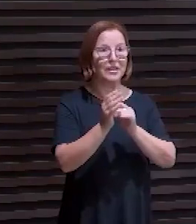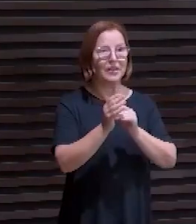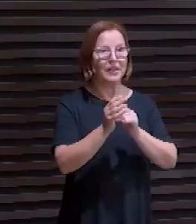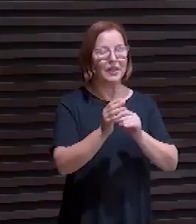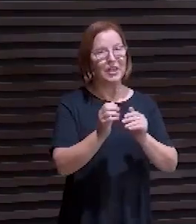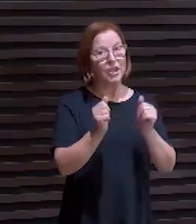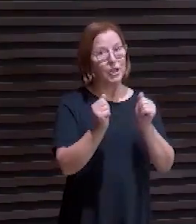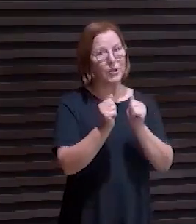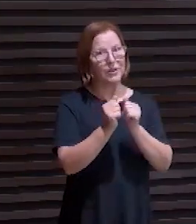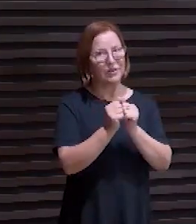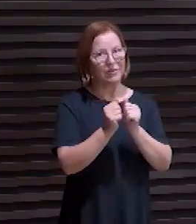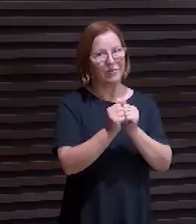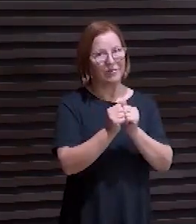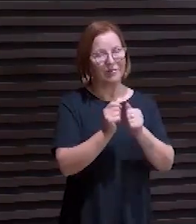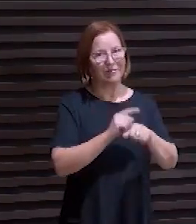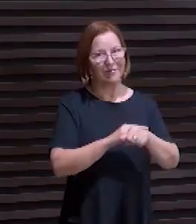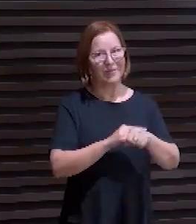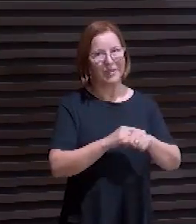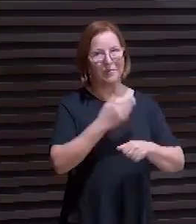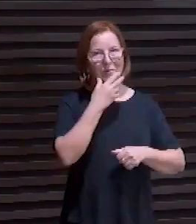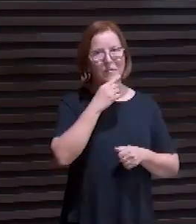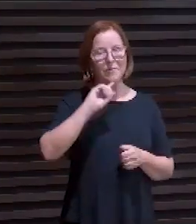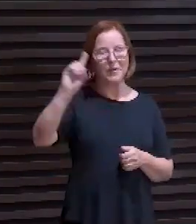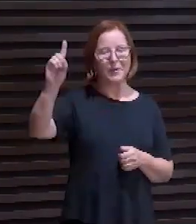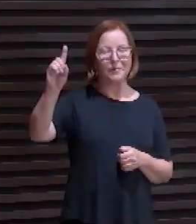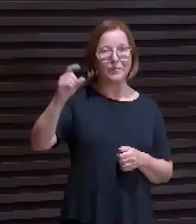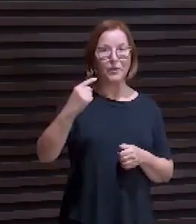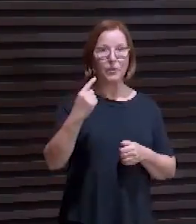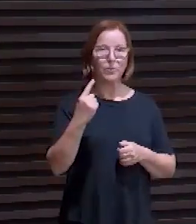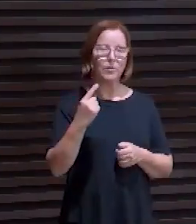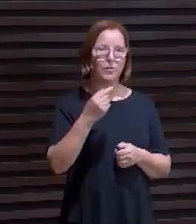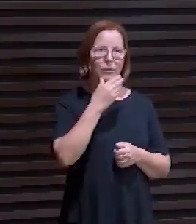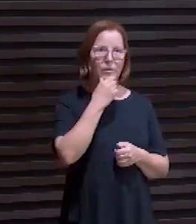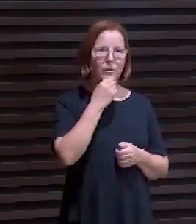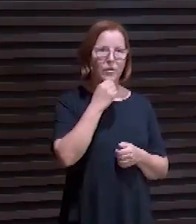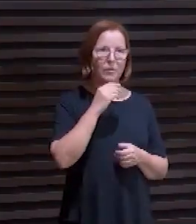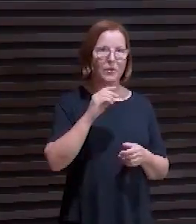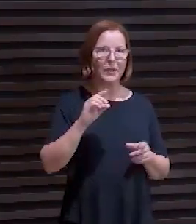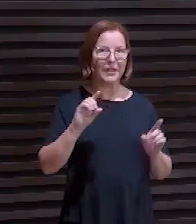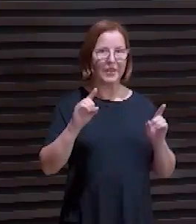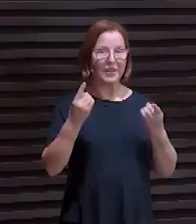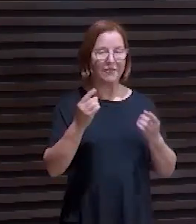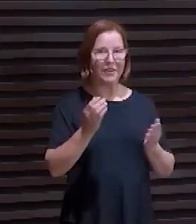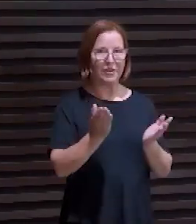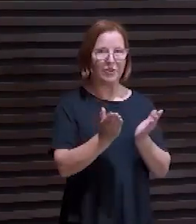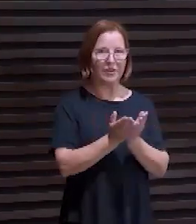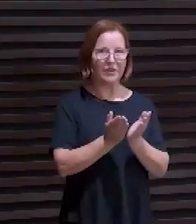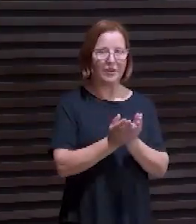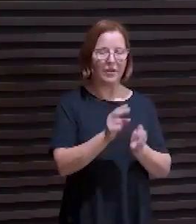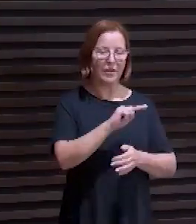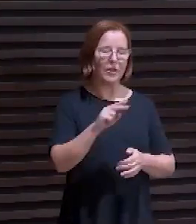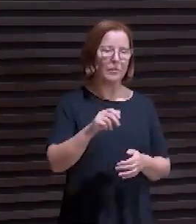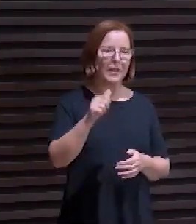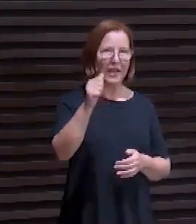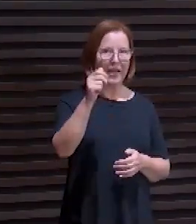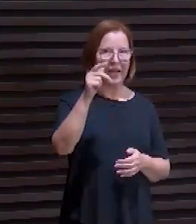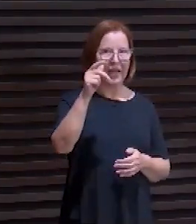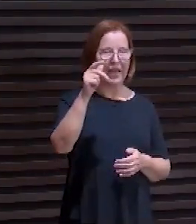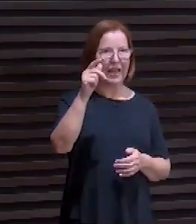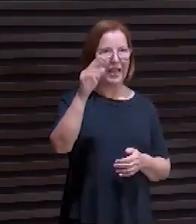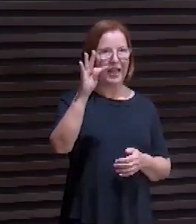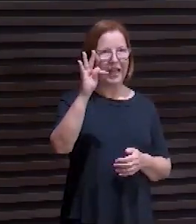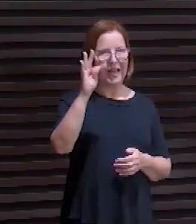Atanásio, um dos defensores do cristianismo